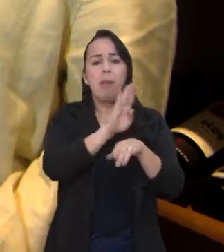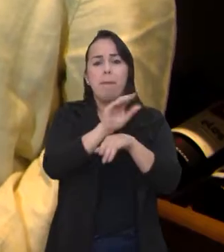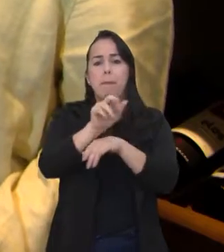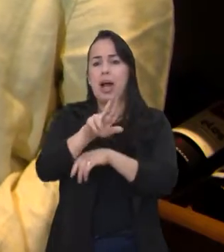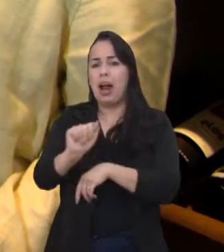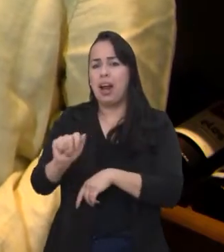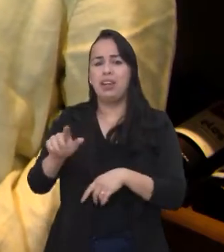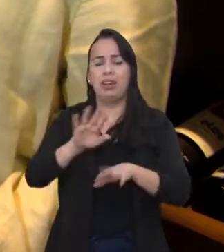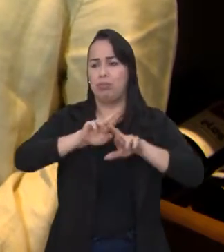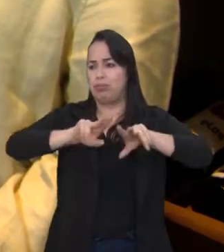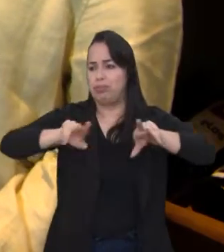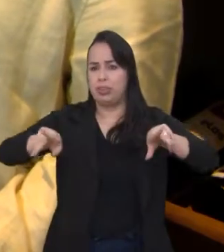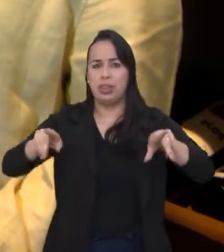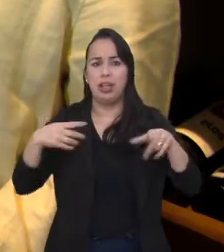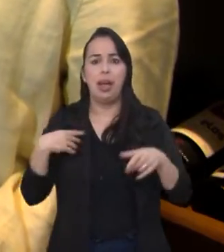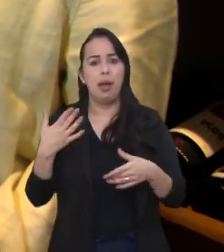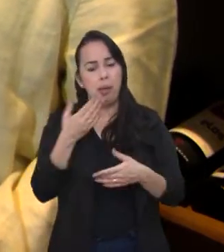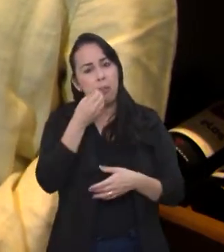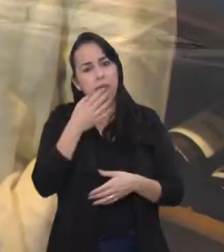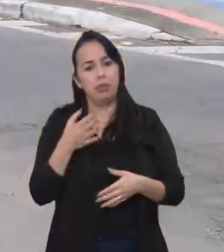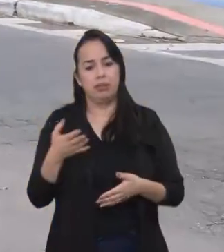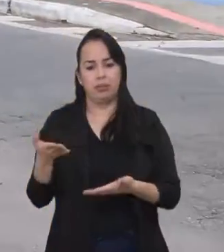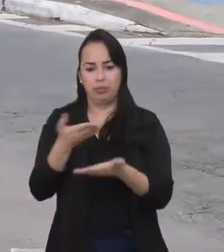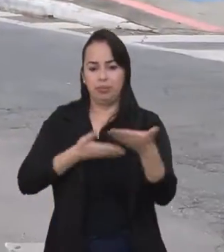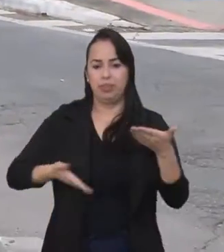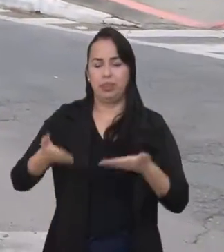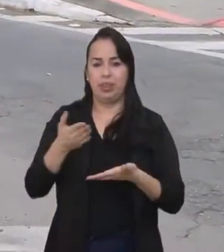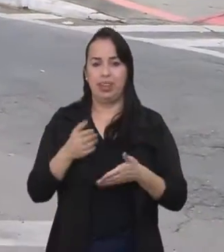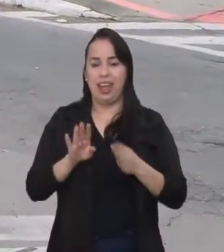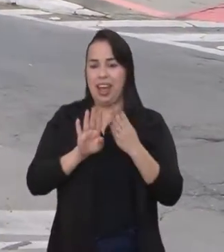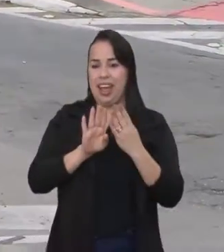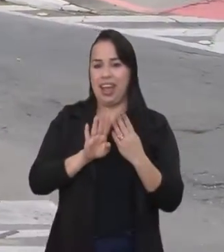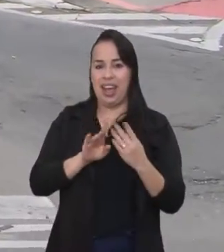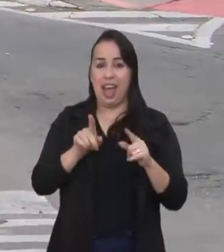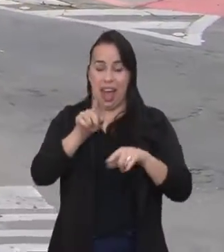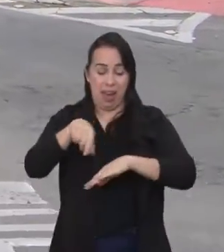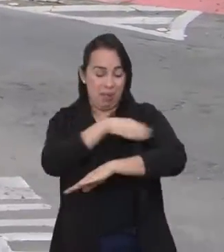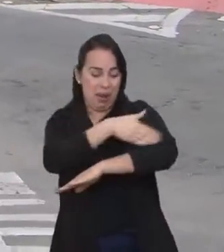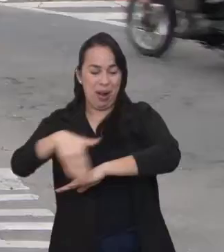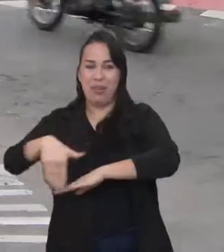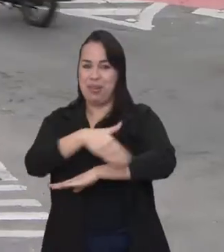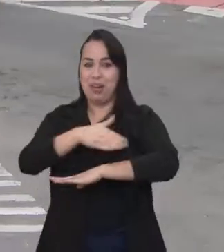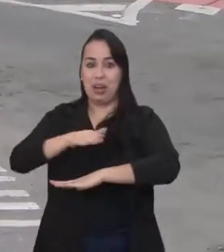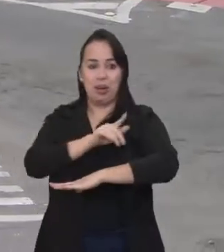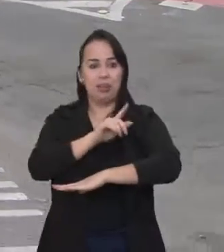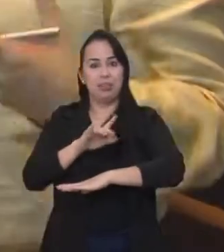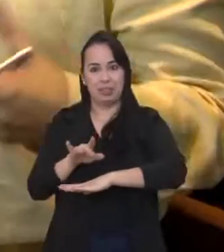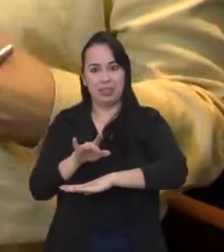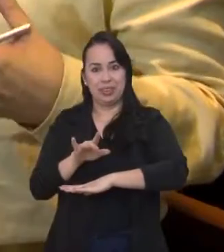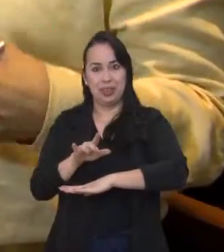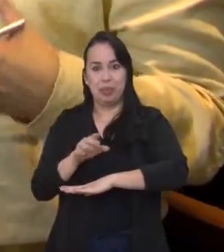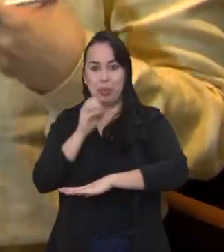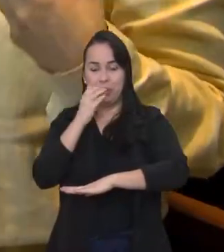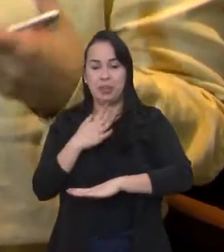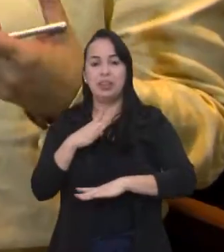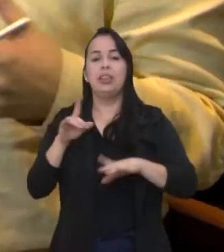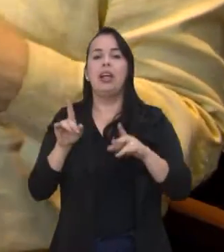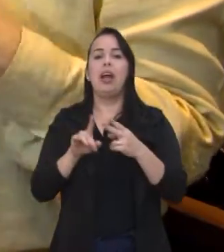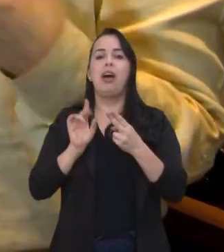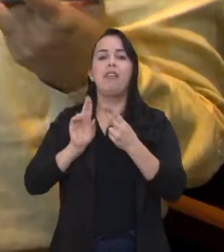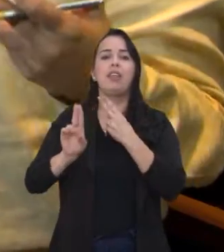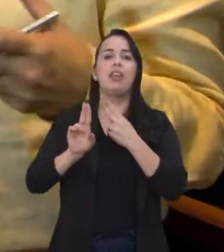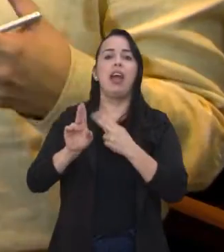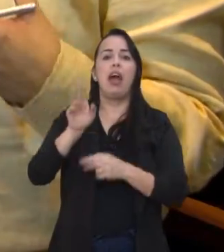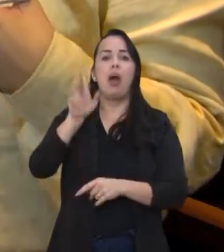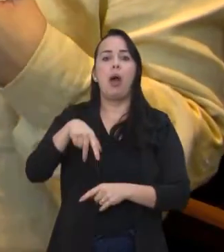tem o seu segmento. Fica bem animado, né? Virou uma rua animadinha. E Renata, e a gente sabe que a Avenida Anchieta está virando uma